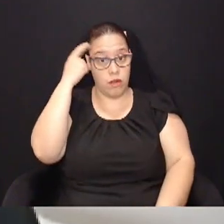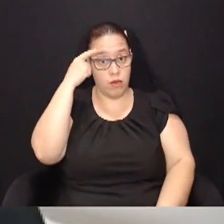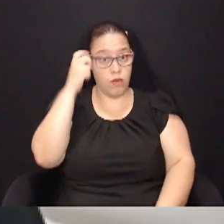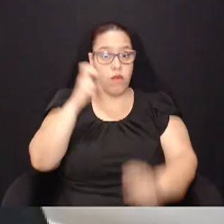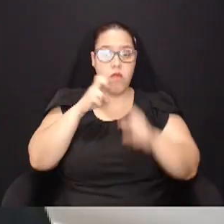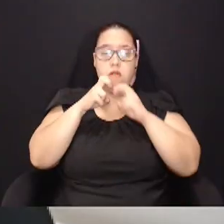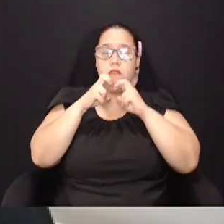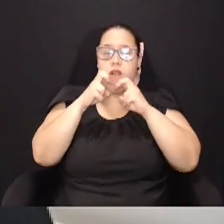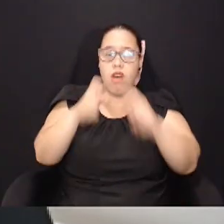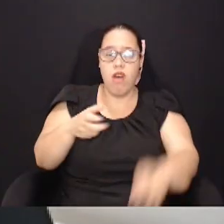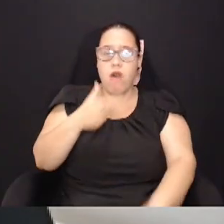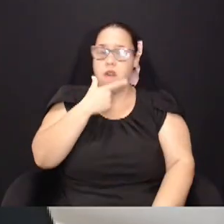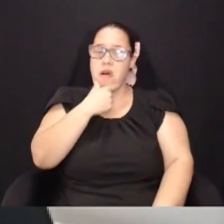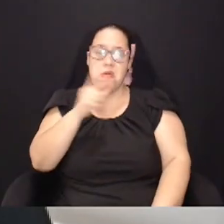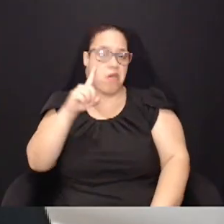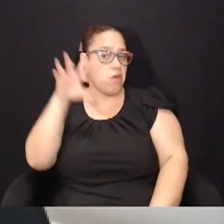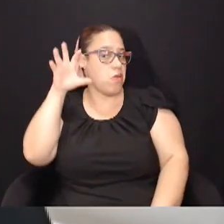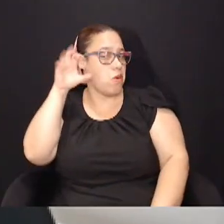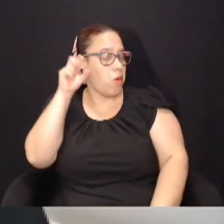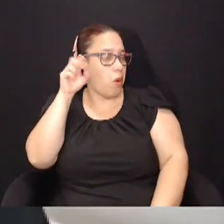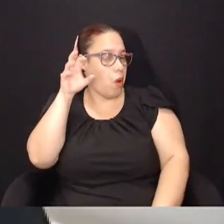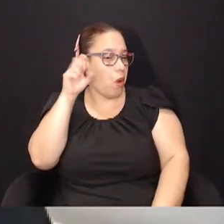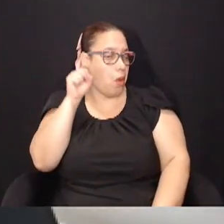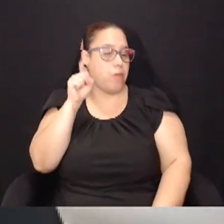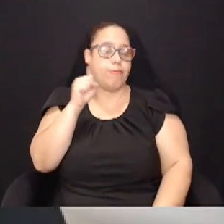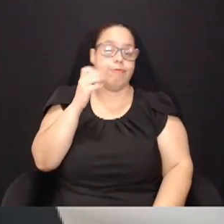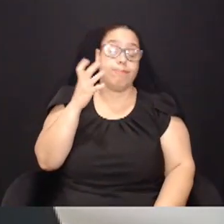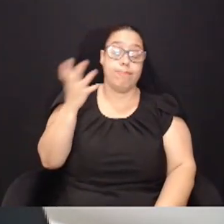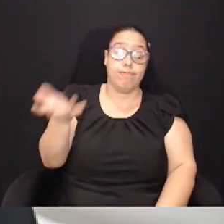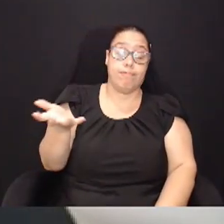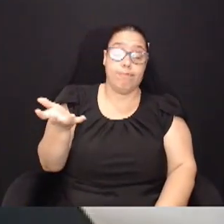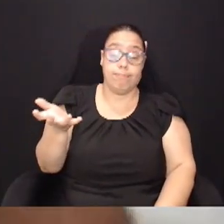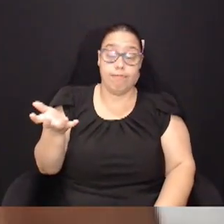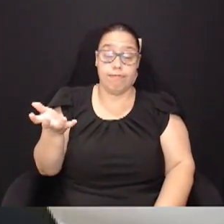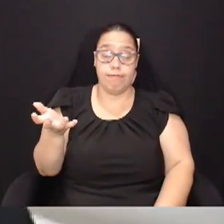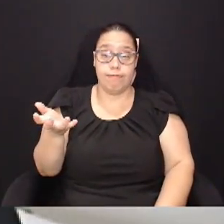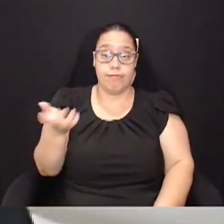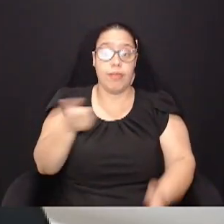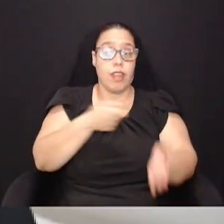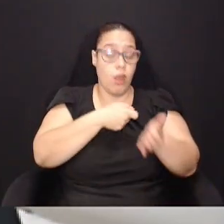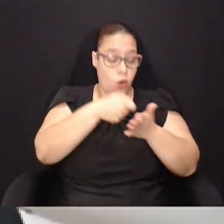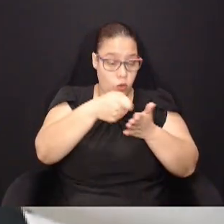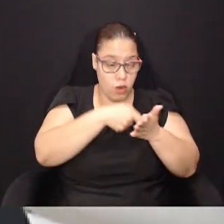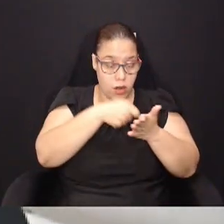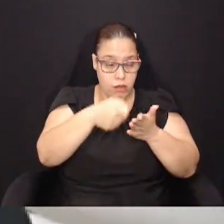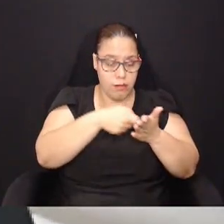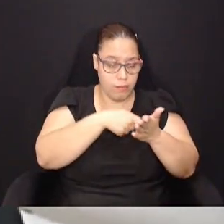Foi Ouvido. E eu comecei a escrever. Eu comecei a escrever e foi